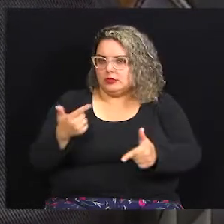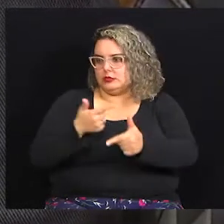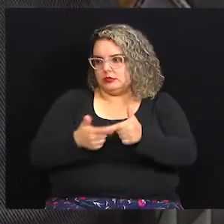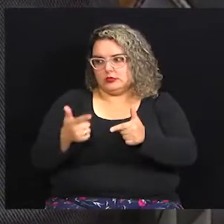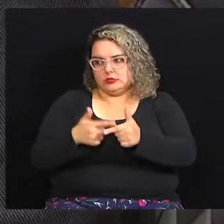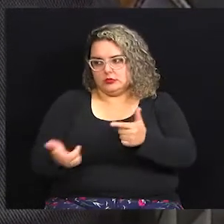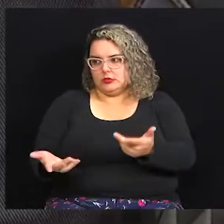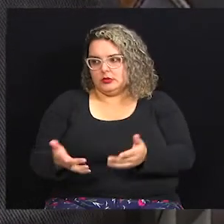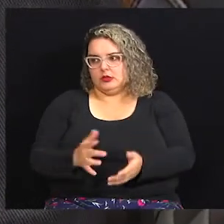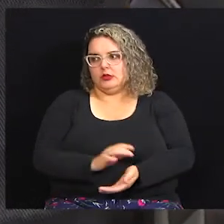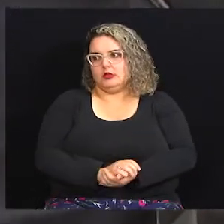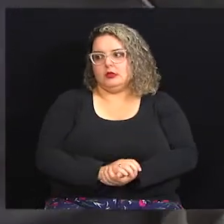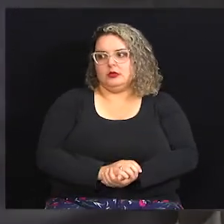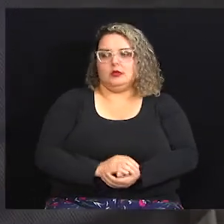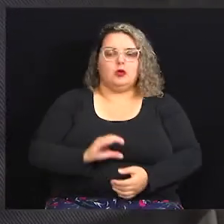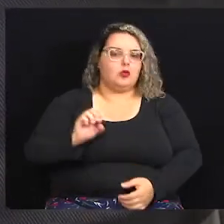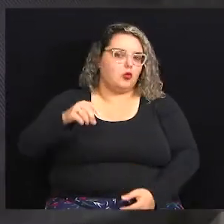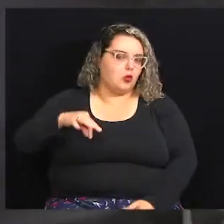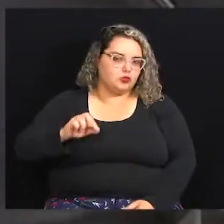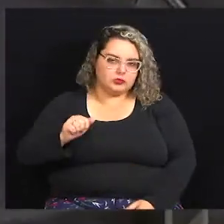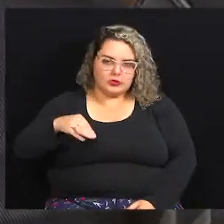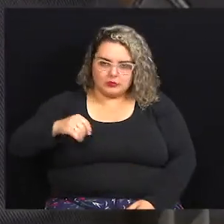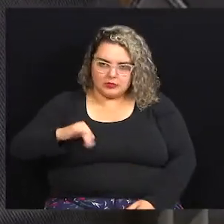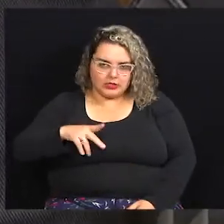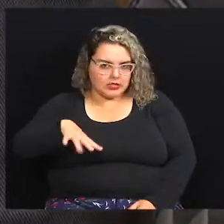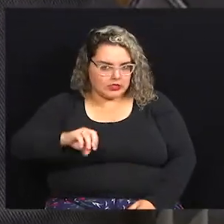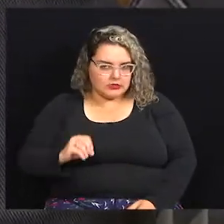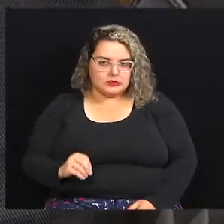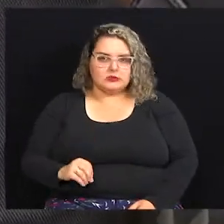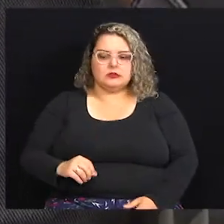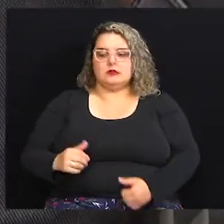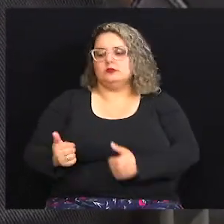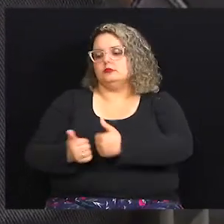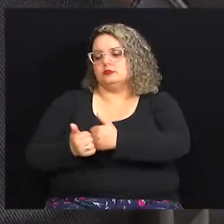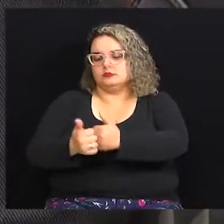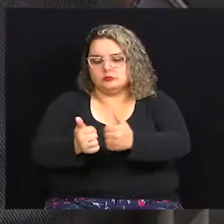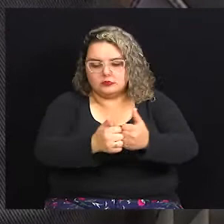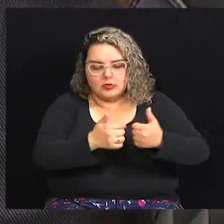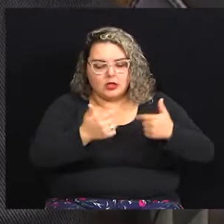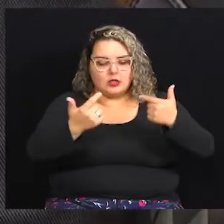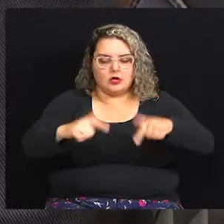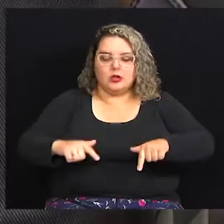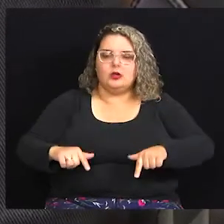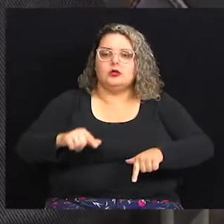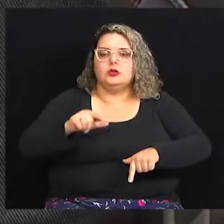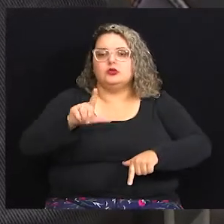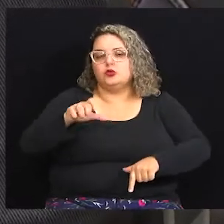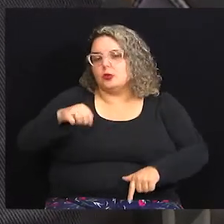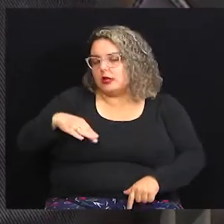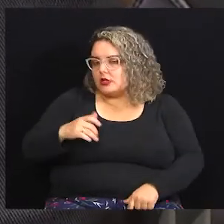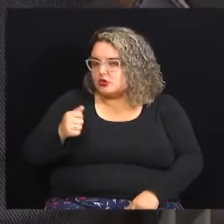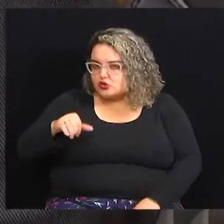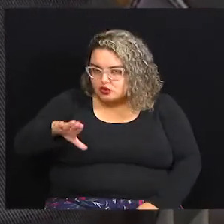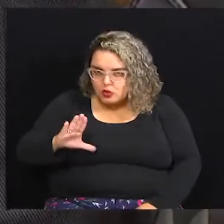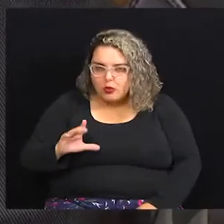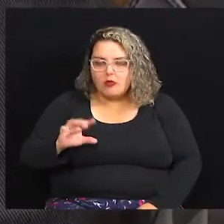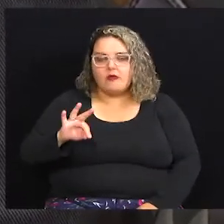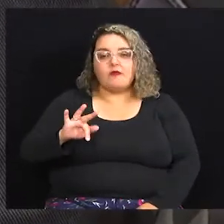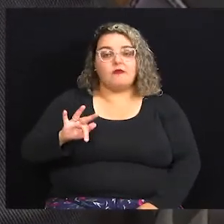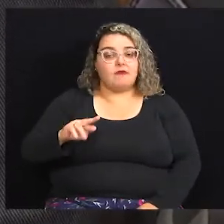né contaminação do entorno do lençol freático